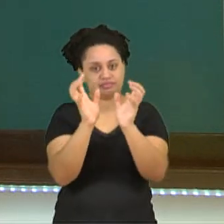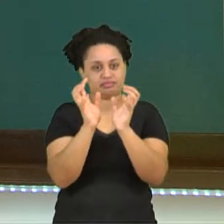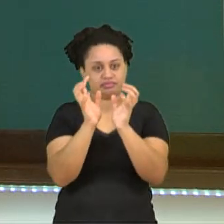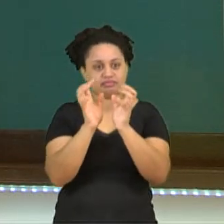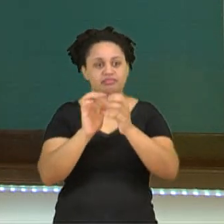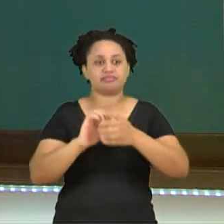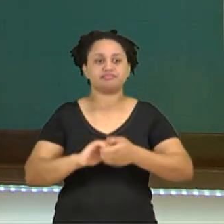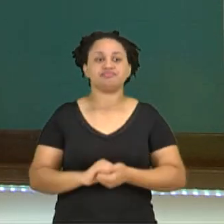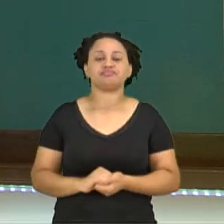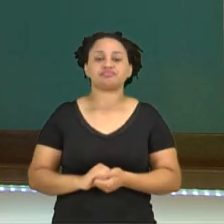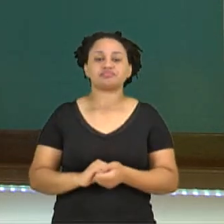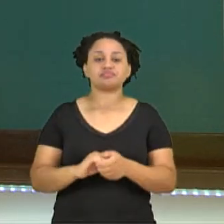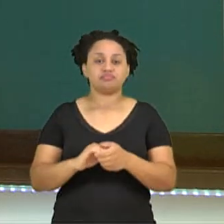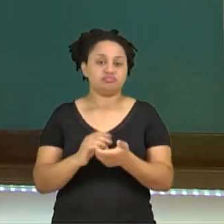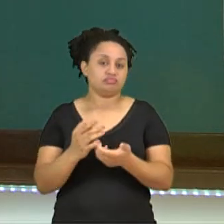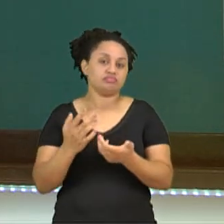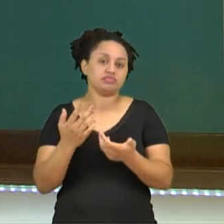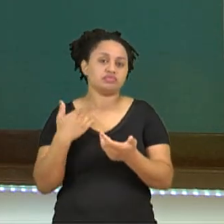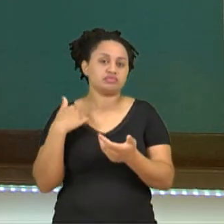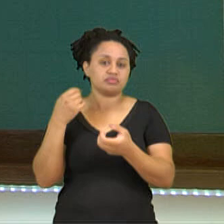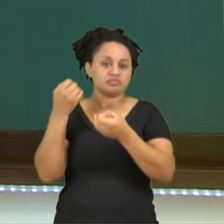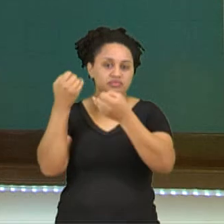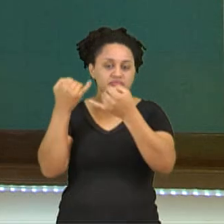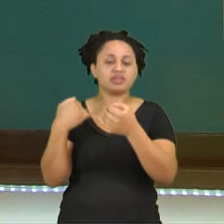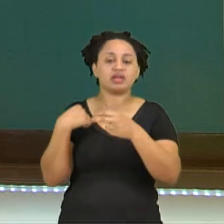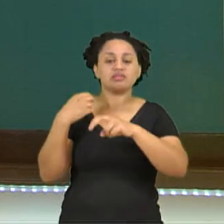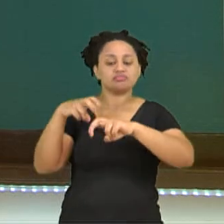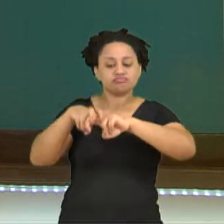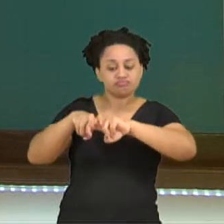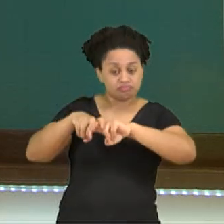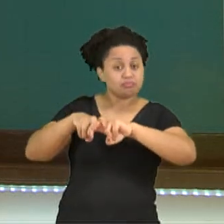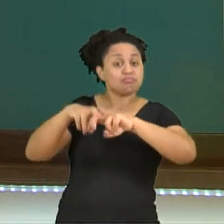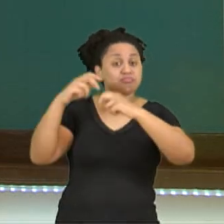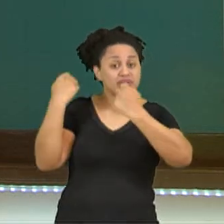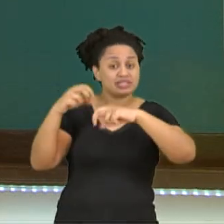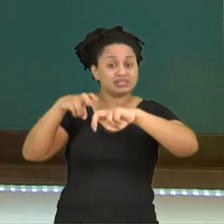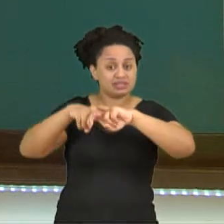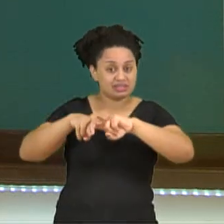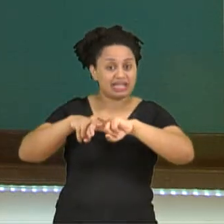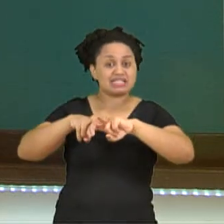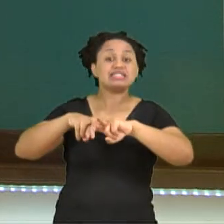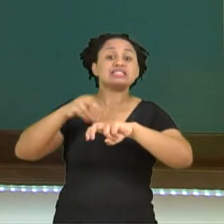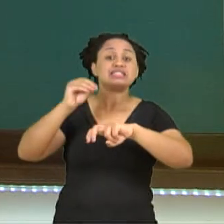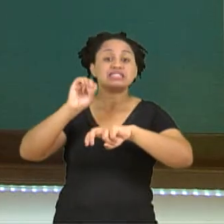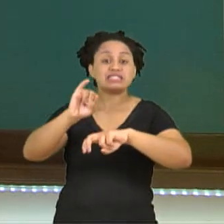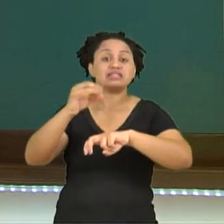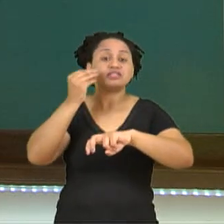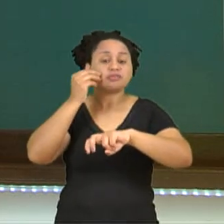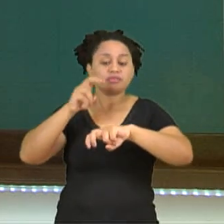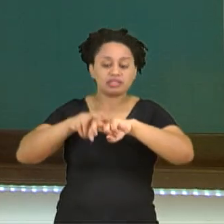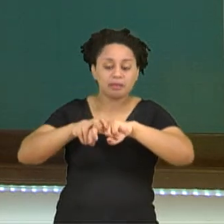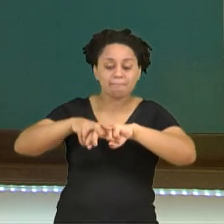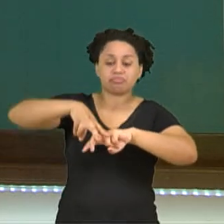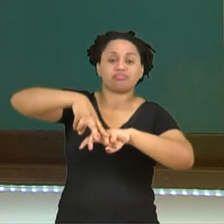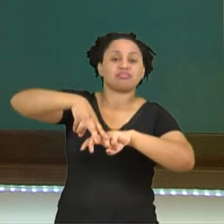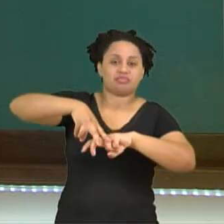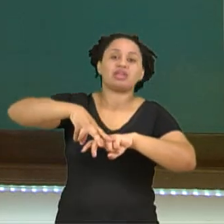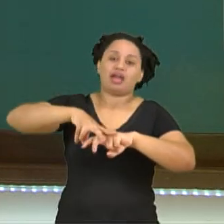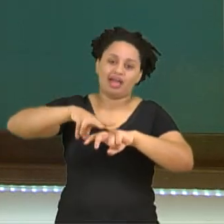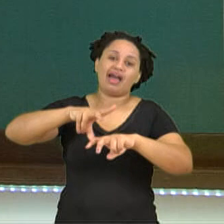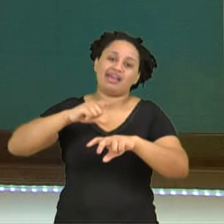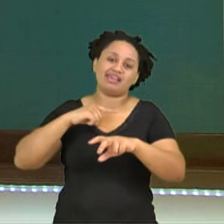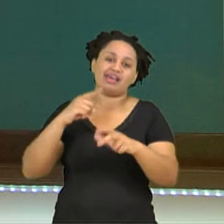O jogador não pode levantar, como eu falei. Caso aconteça isso, é uma falta técnica, tá certo?